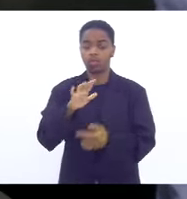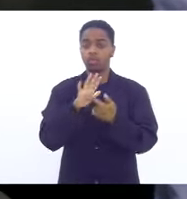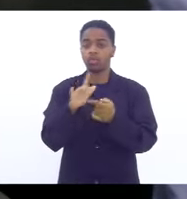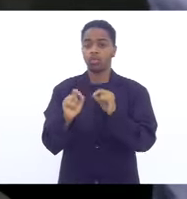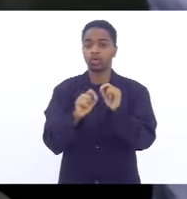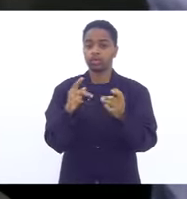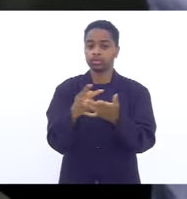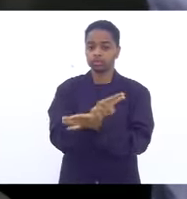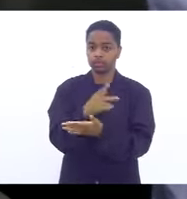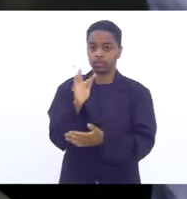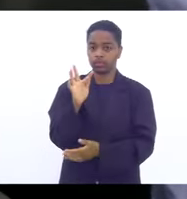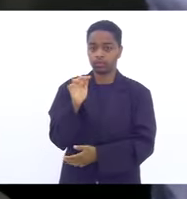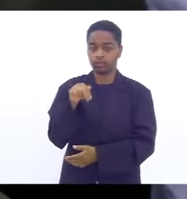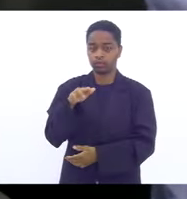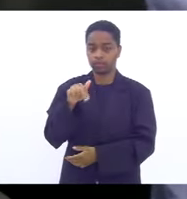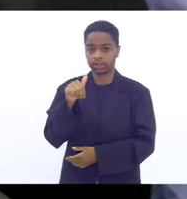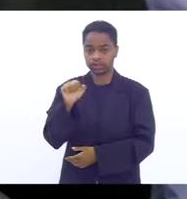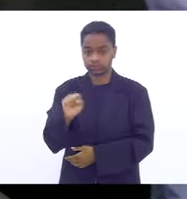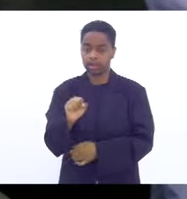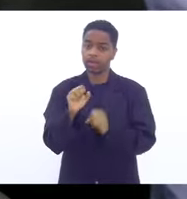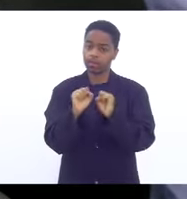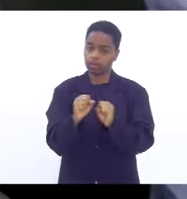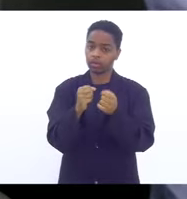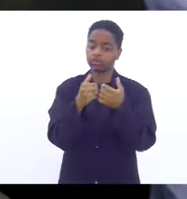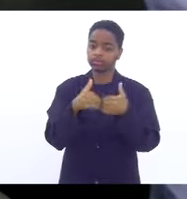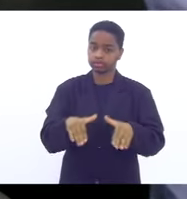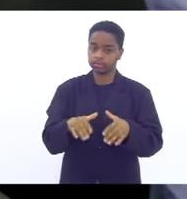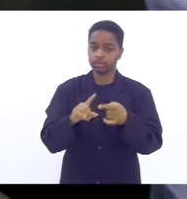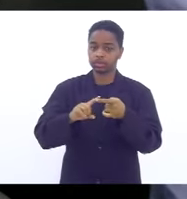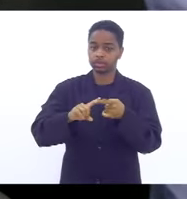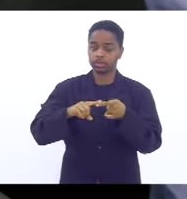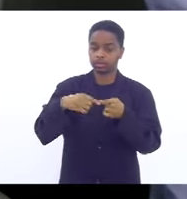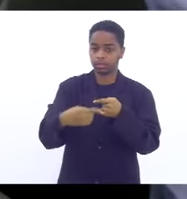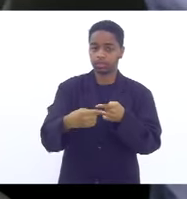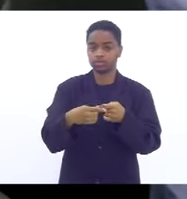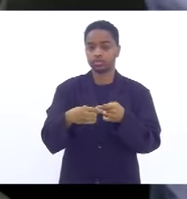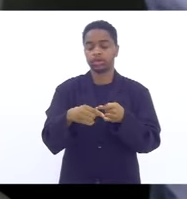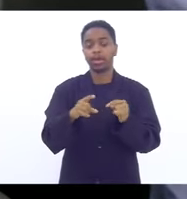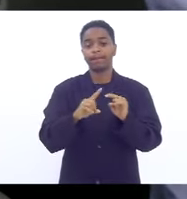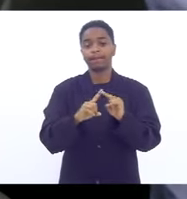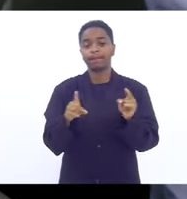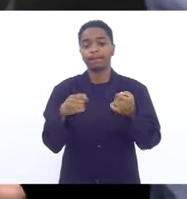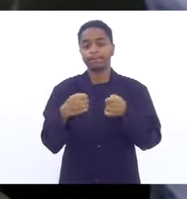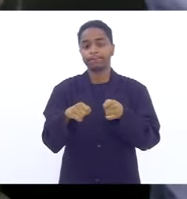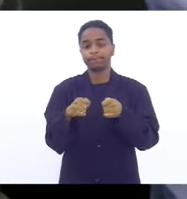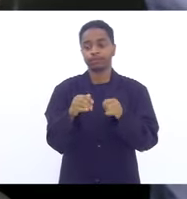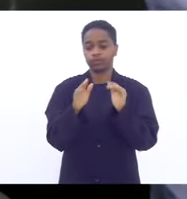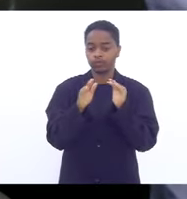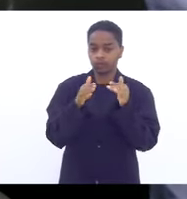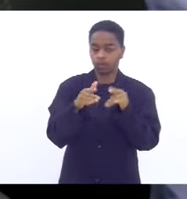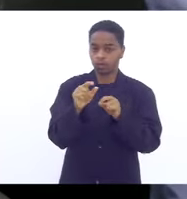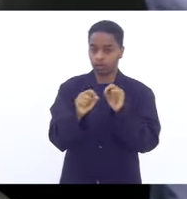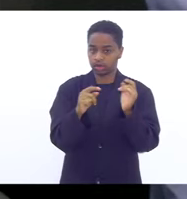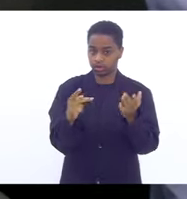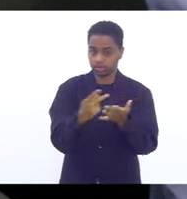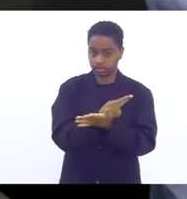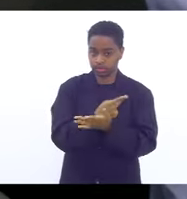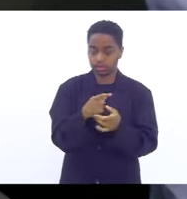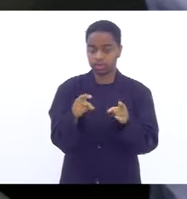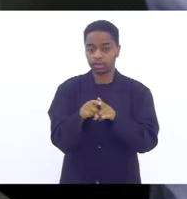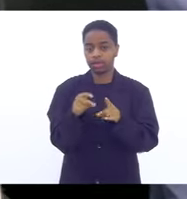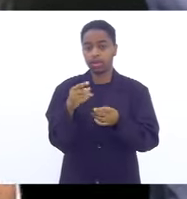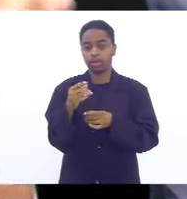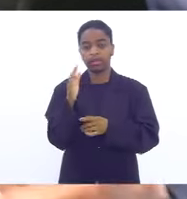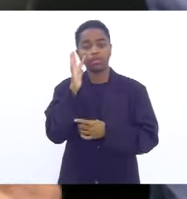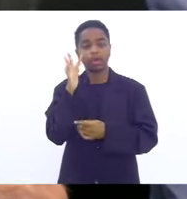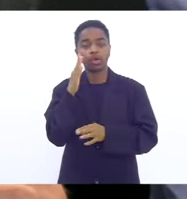Pode. E aí gera consequência na distribuidora. Mas nós temos que separar esses eventos, o que tem acontecido, para a perspectiva do